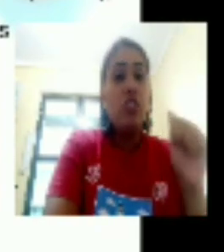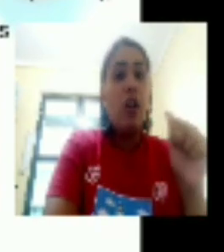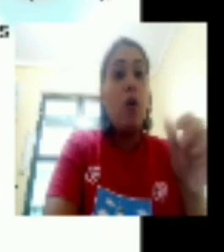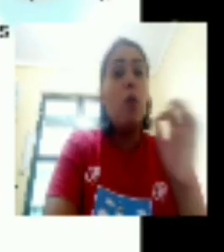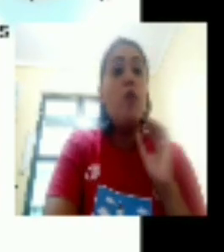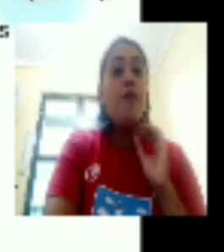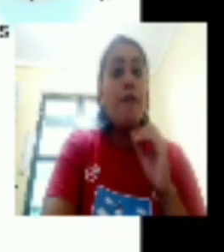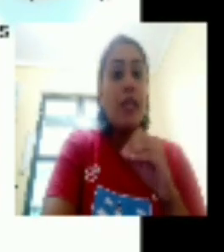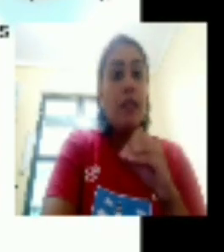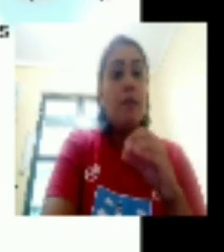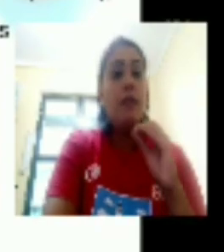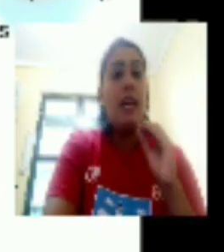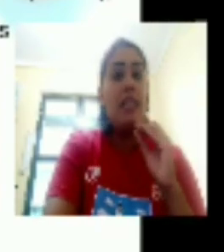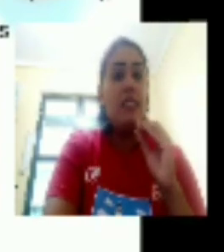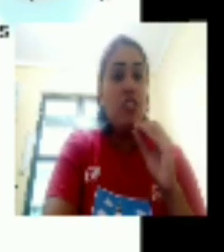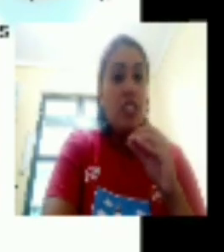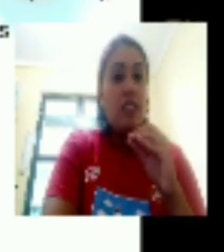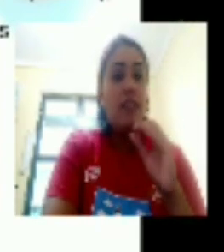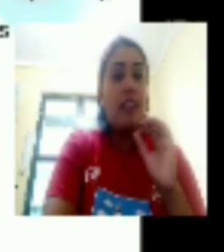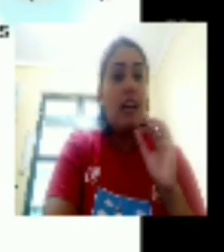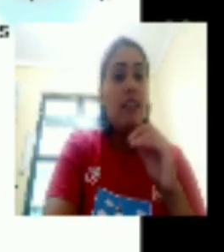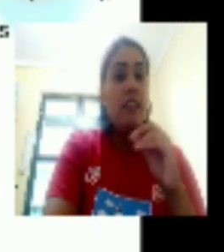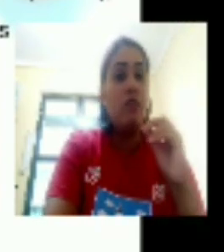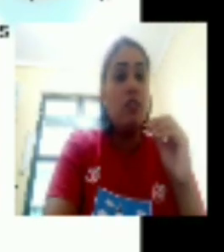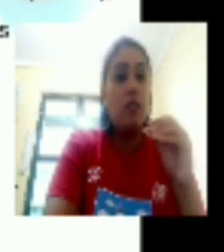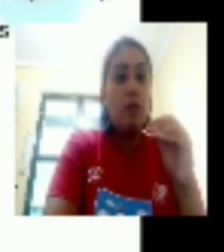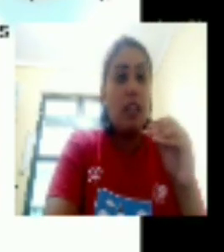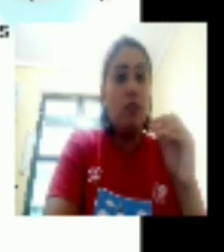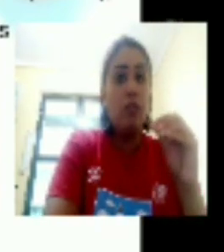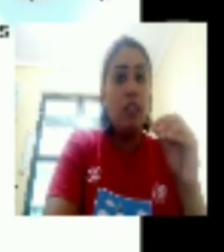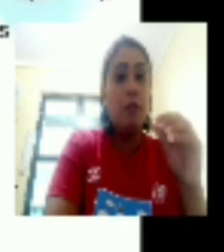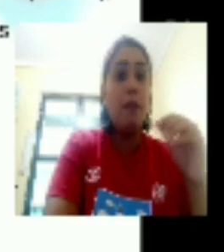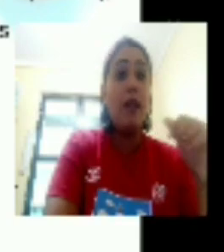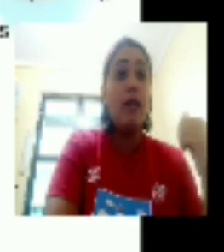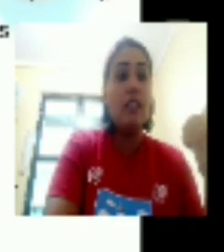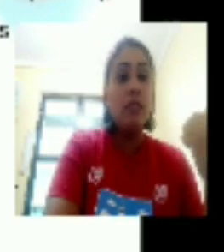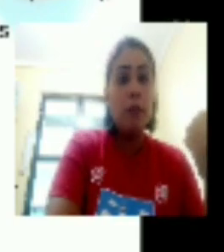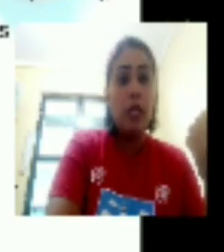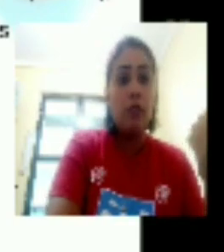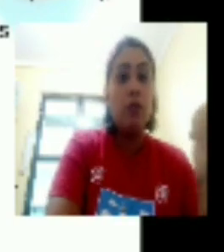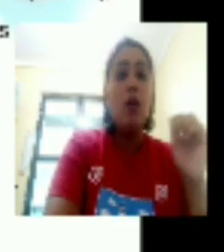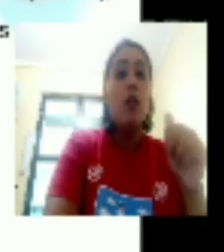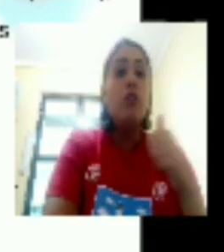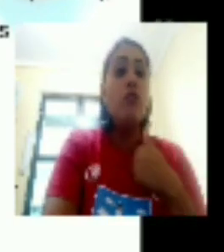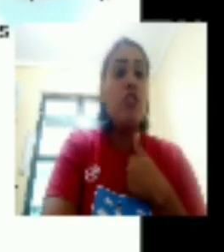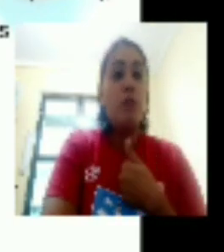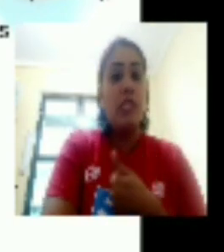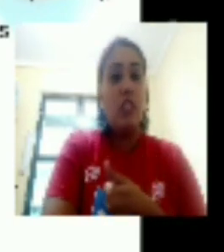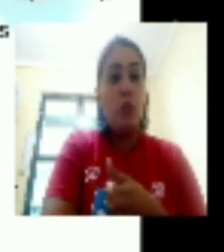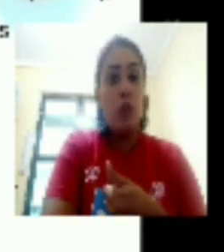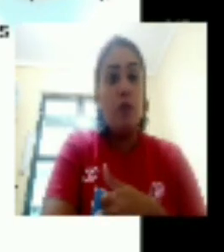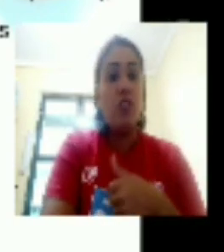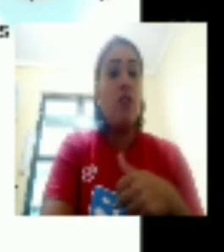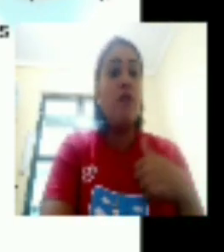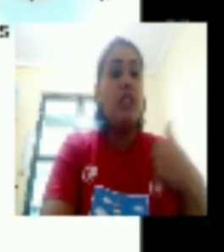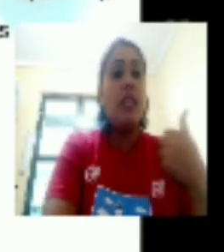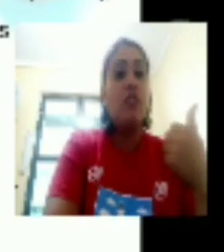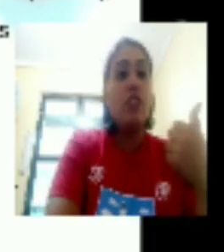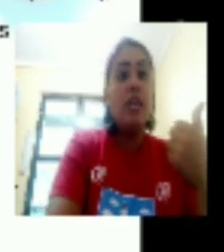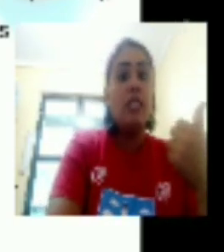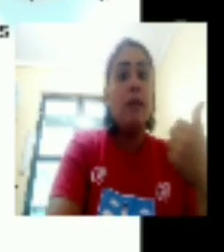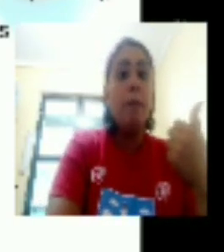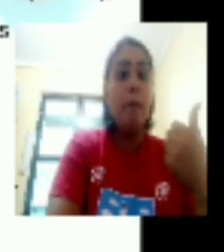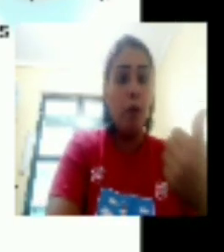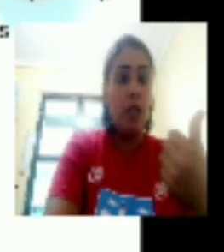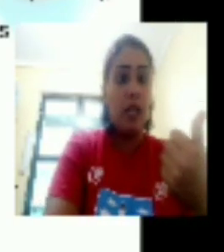onde se destacou o fim da exigência da carteira do segurado do INAMPS para o atendimento nos hospitais próprios e